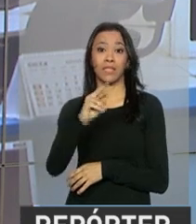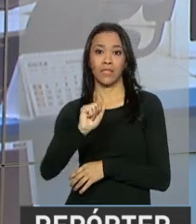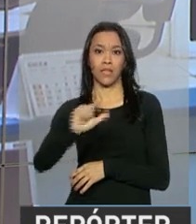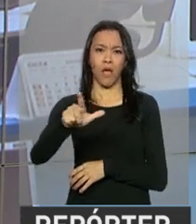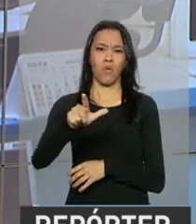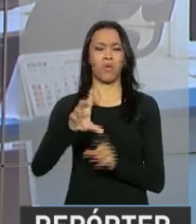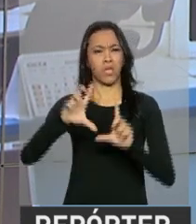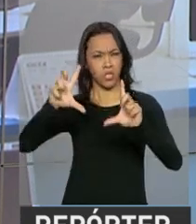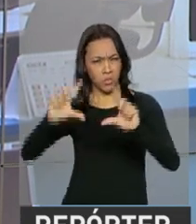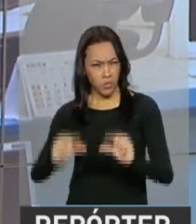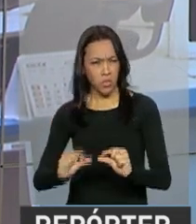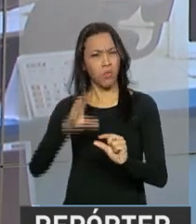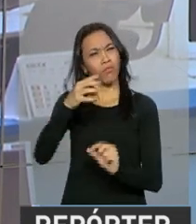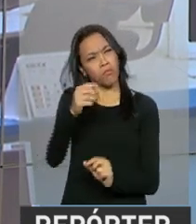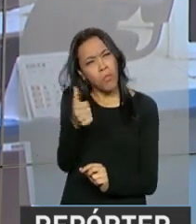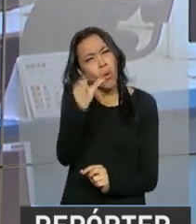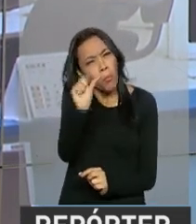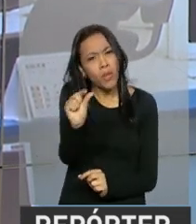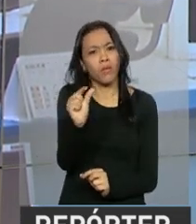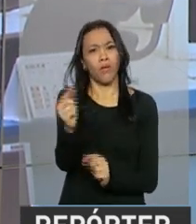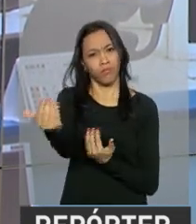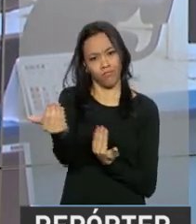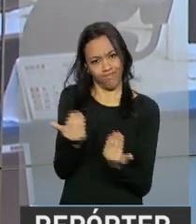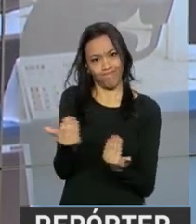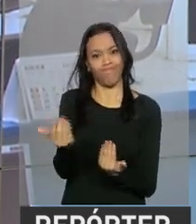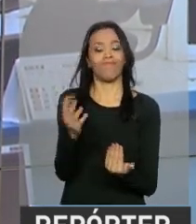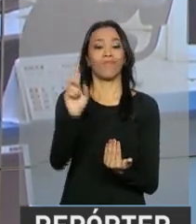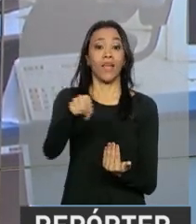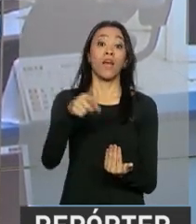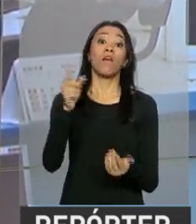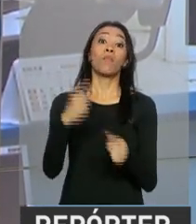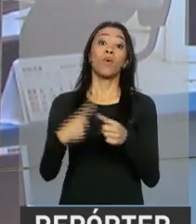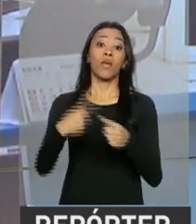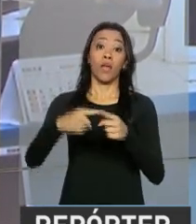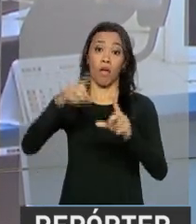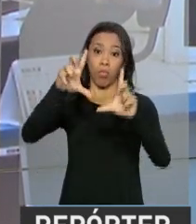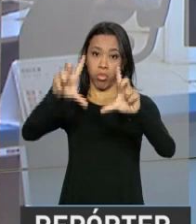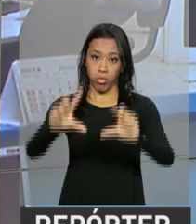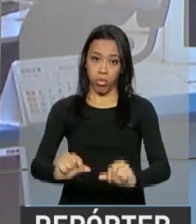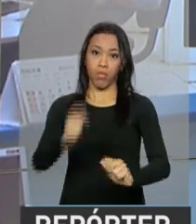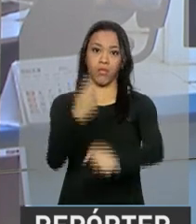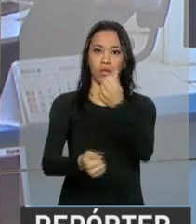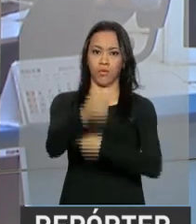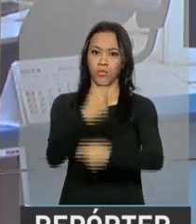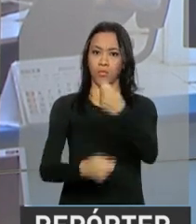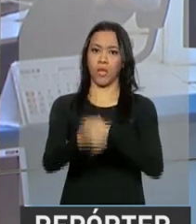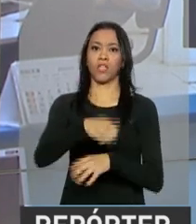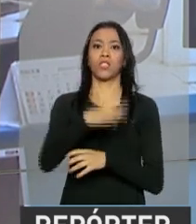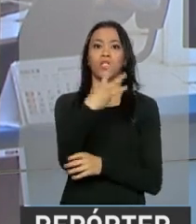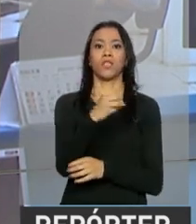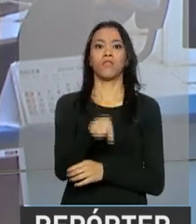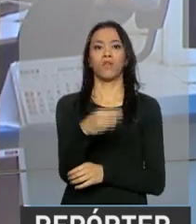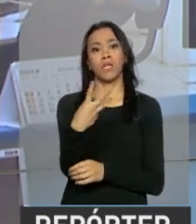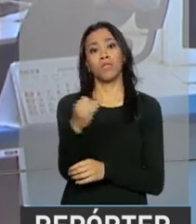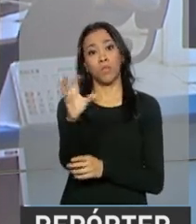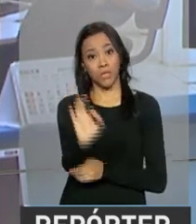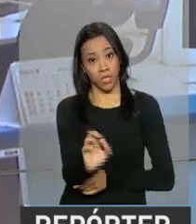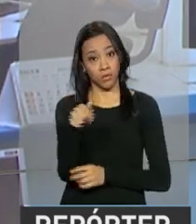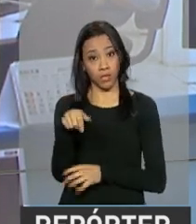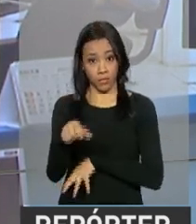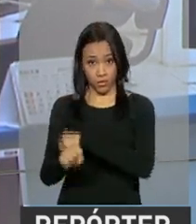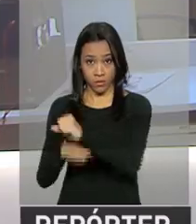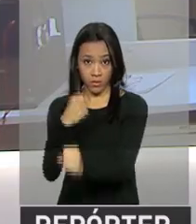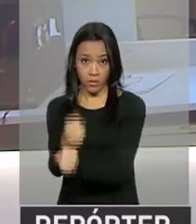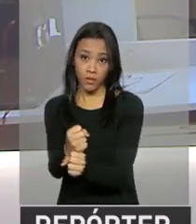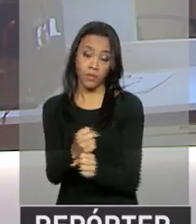recessão será um pouco menor do que o previsto a queda na atividade econômica deve ficar em 3,3 neste